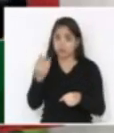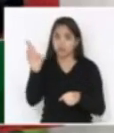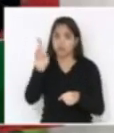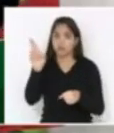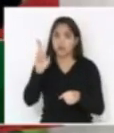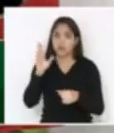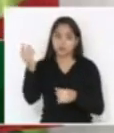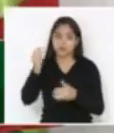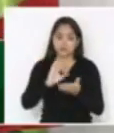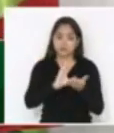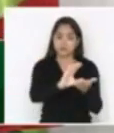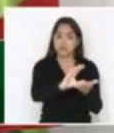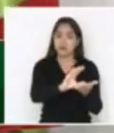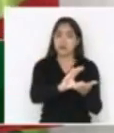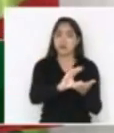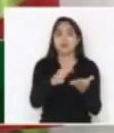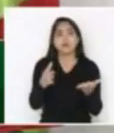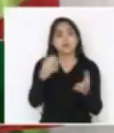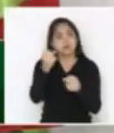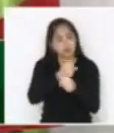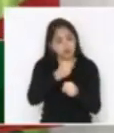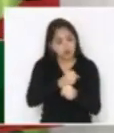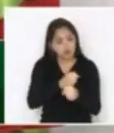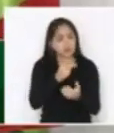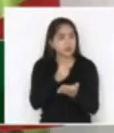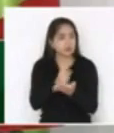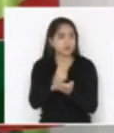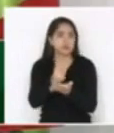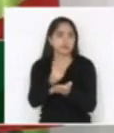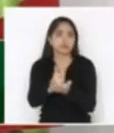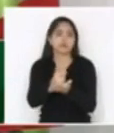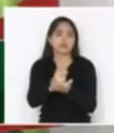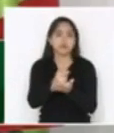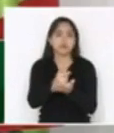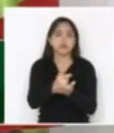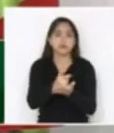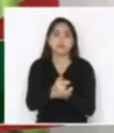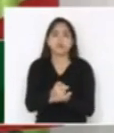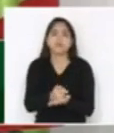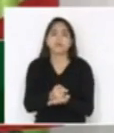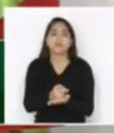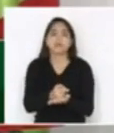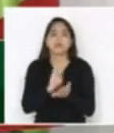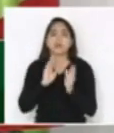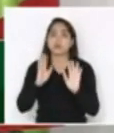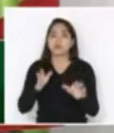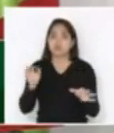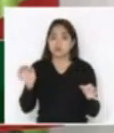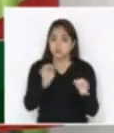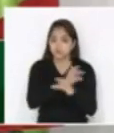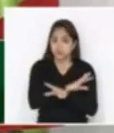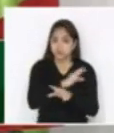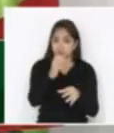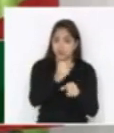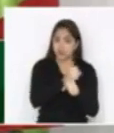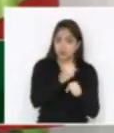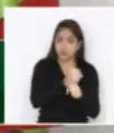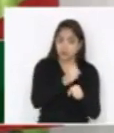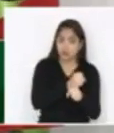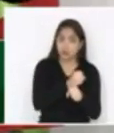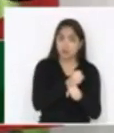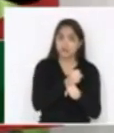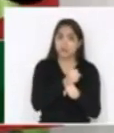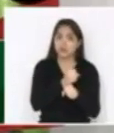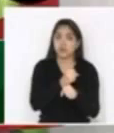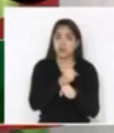federal e a obra vai a todo vapor. Vamos com já terminar a obra em final